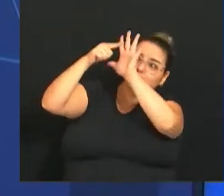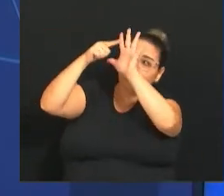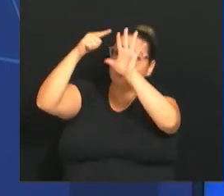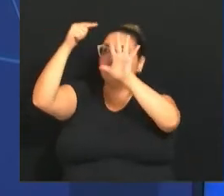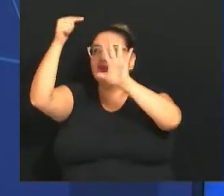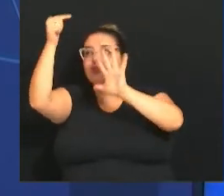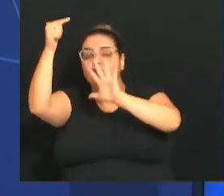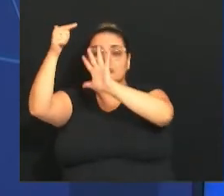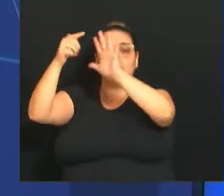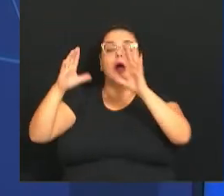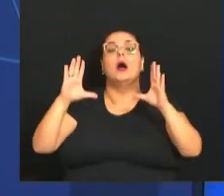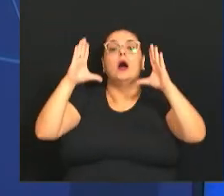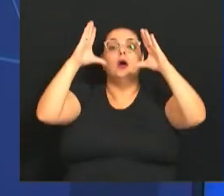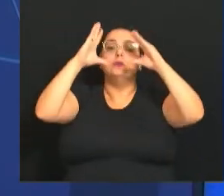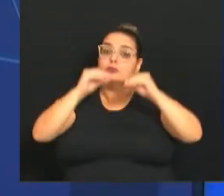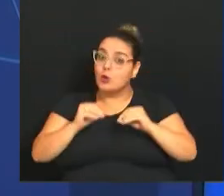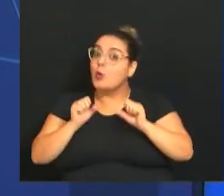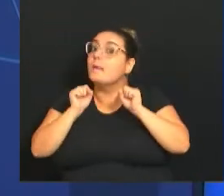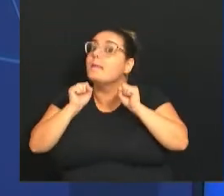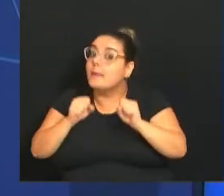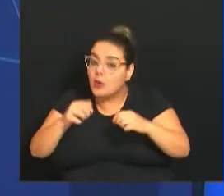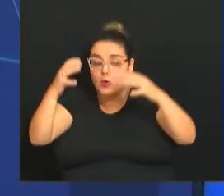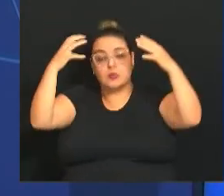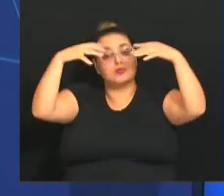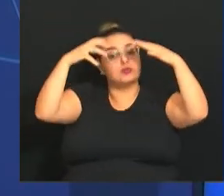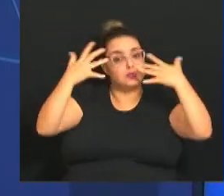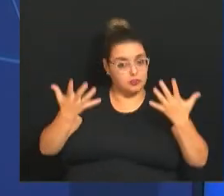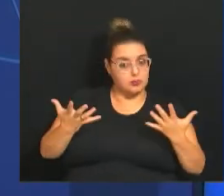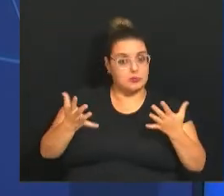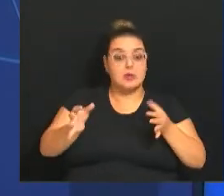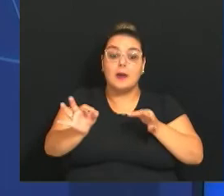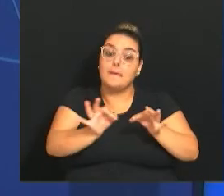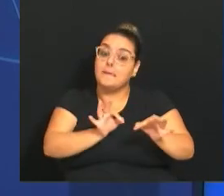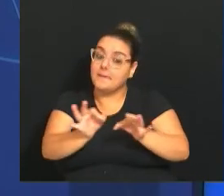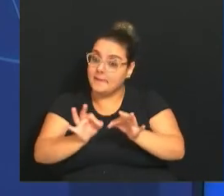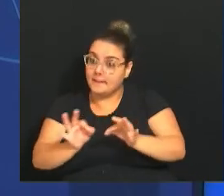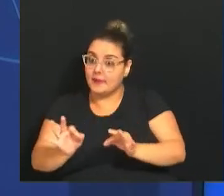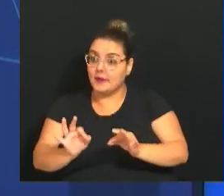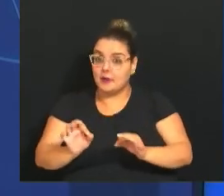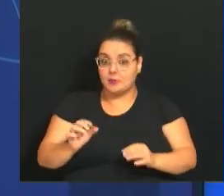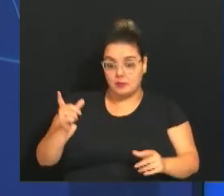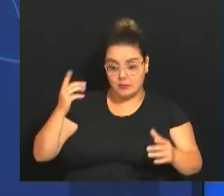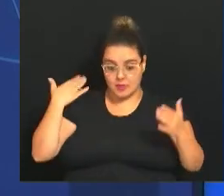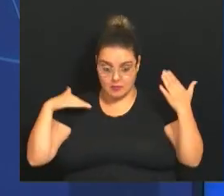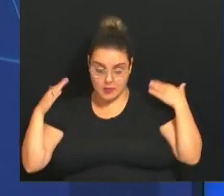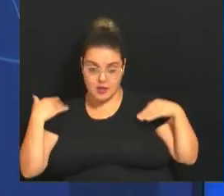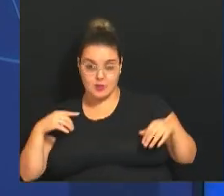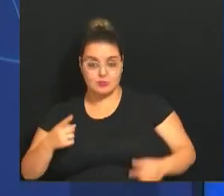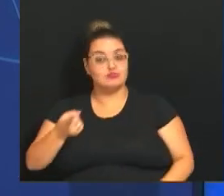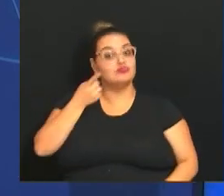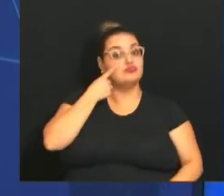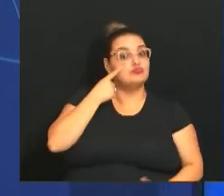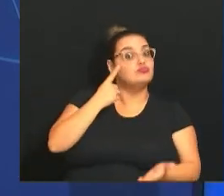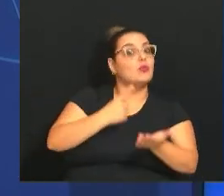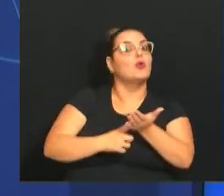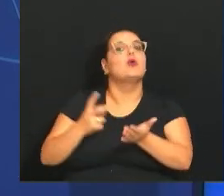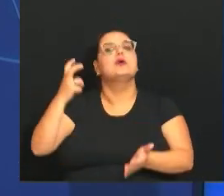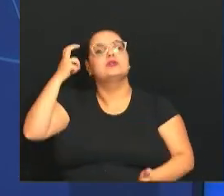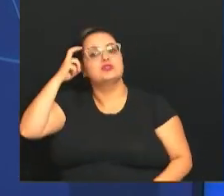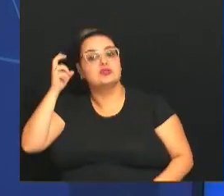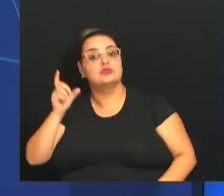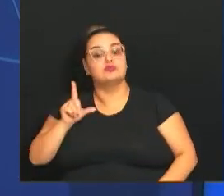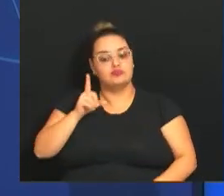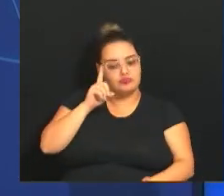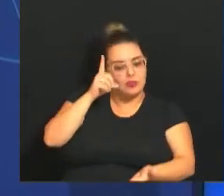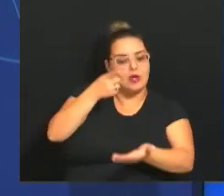noite tem previsão de chuva, então quem está se preparando aí para sair, assistiu a agenda cultural, decidiu fazer